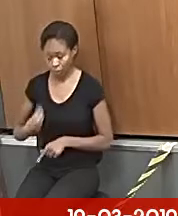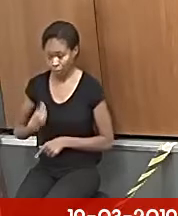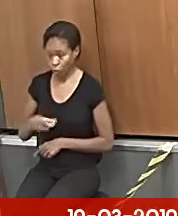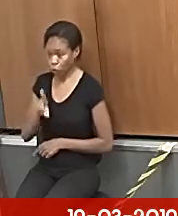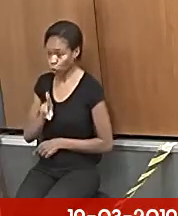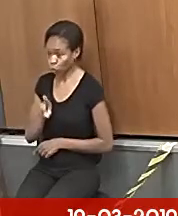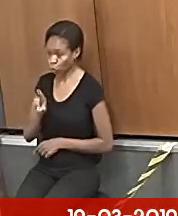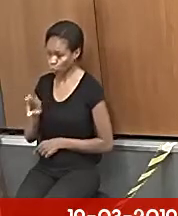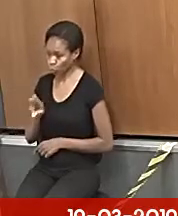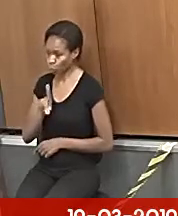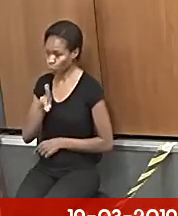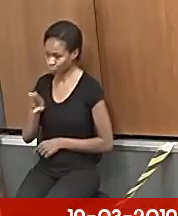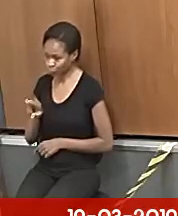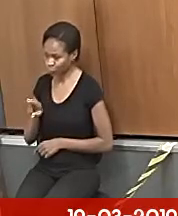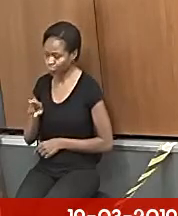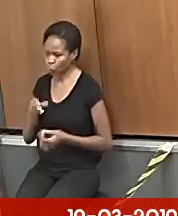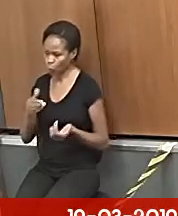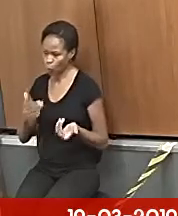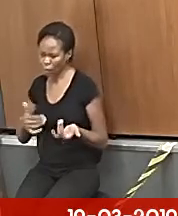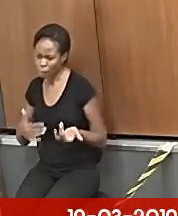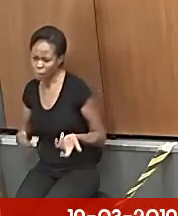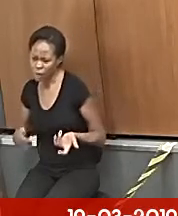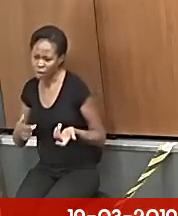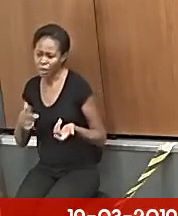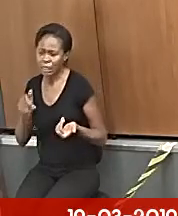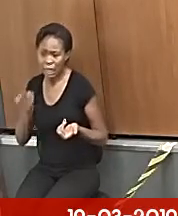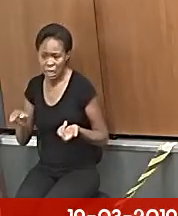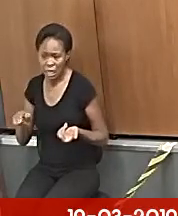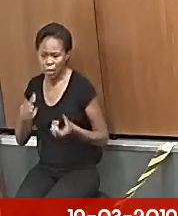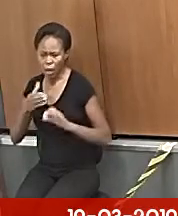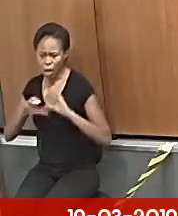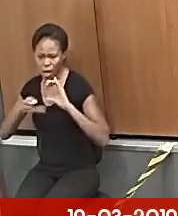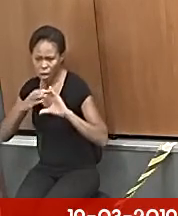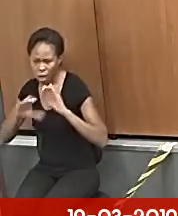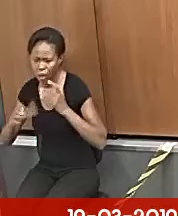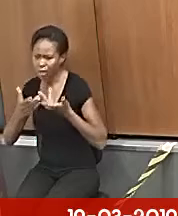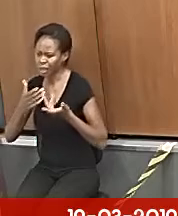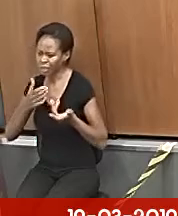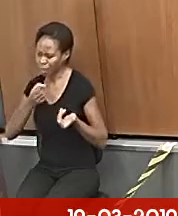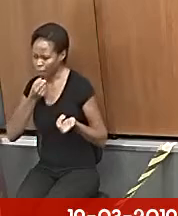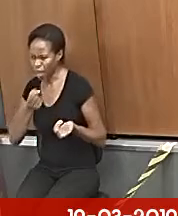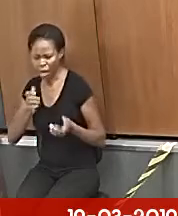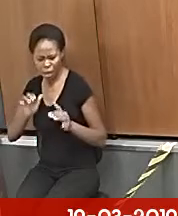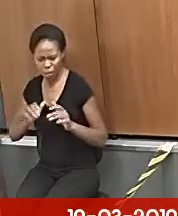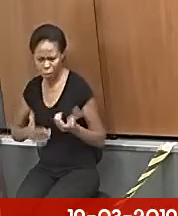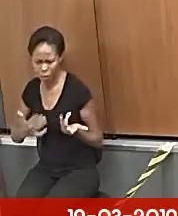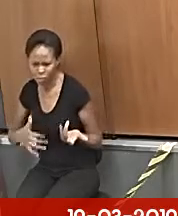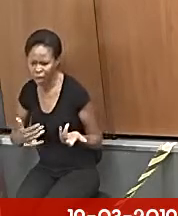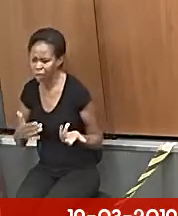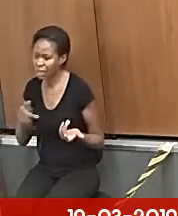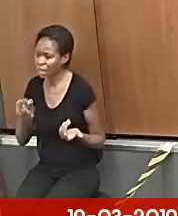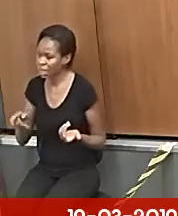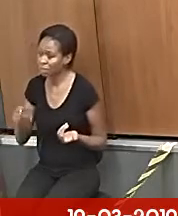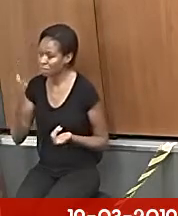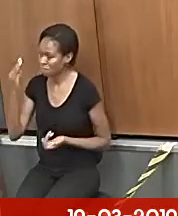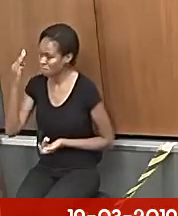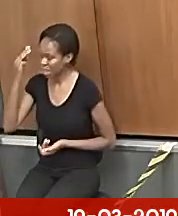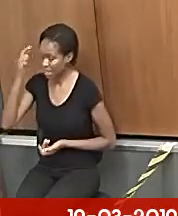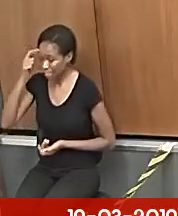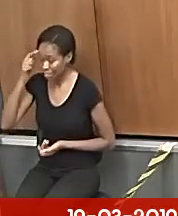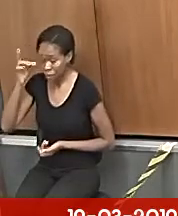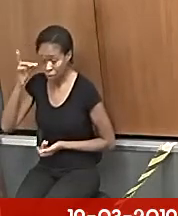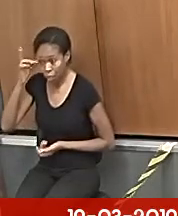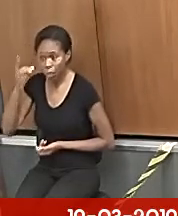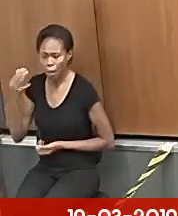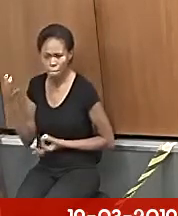brasil que toca e canta e ele é de fato excepcional na excelência faço um diálogo com ele teria